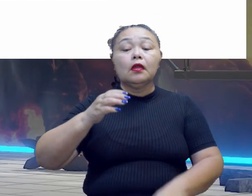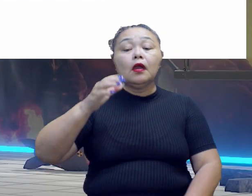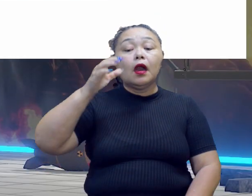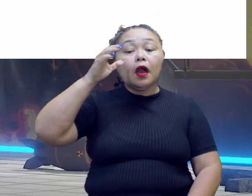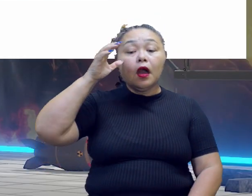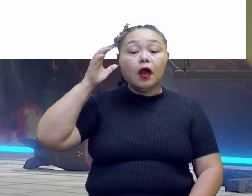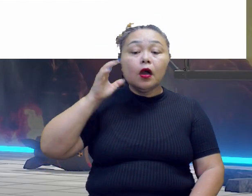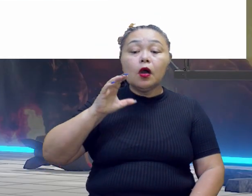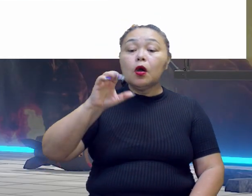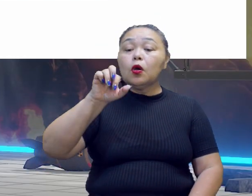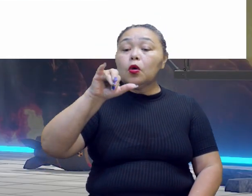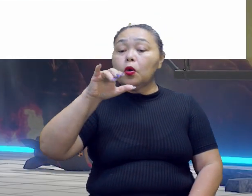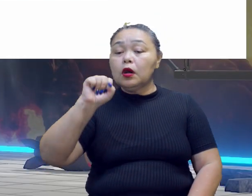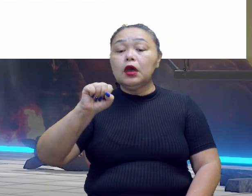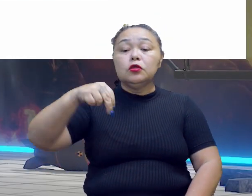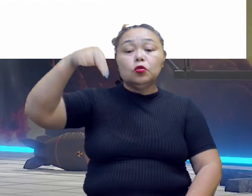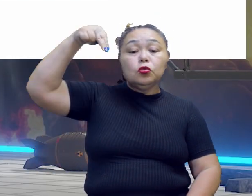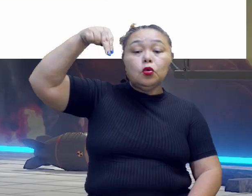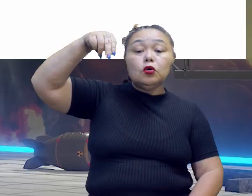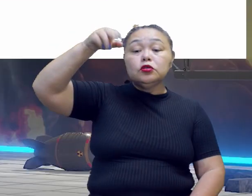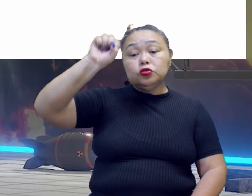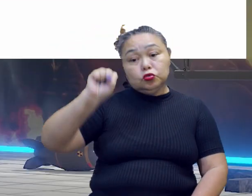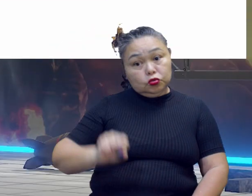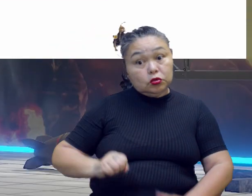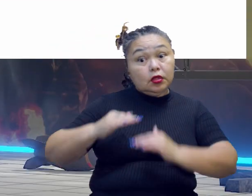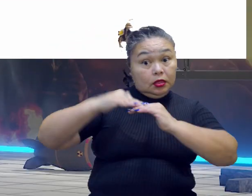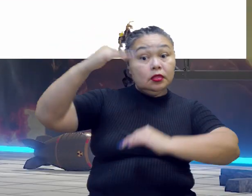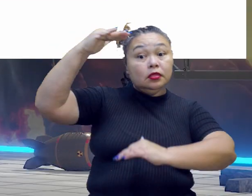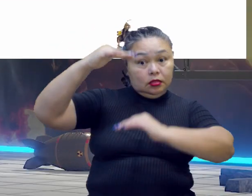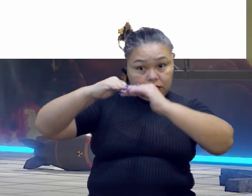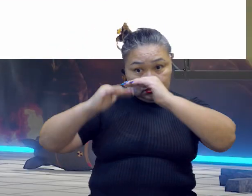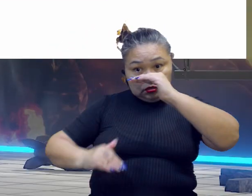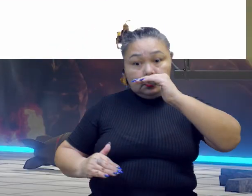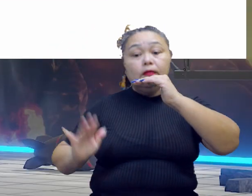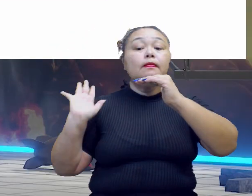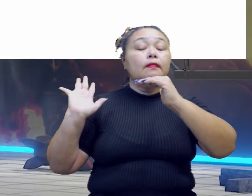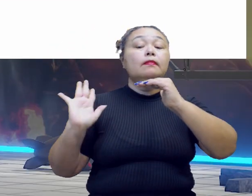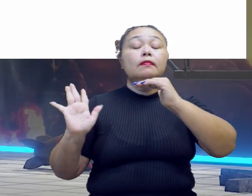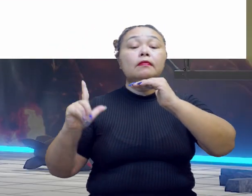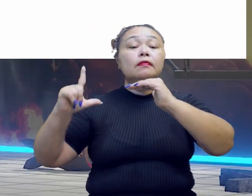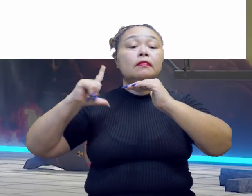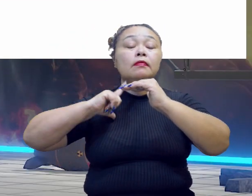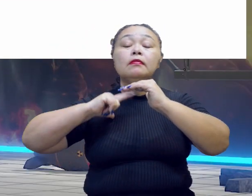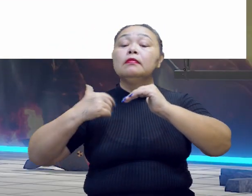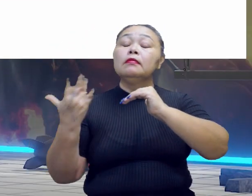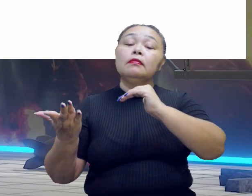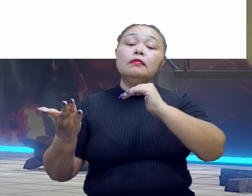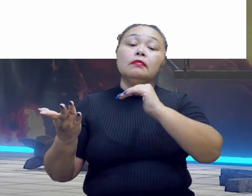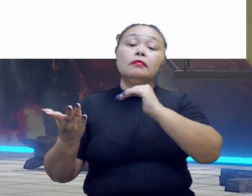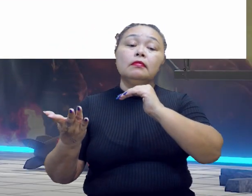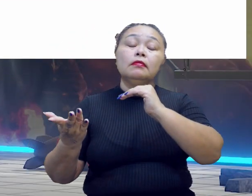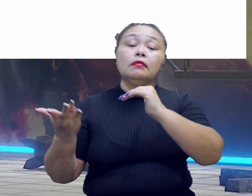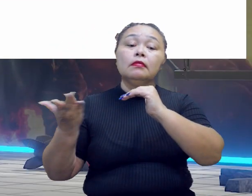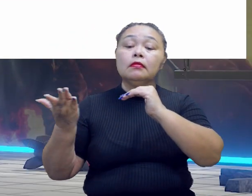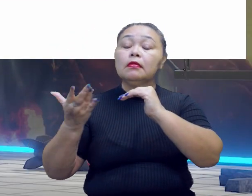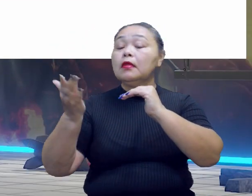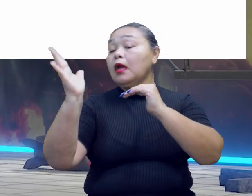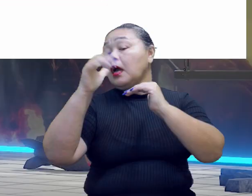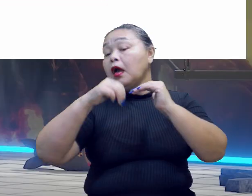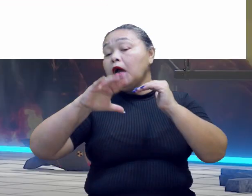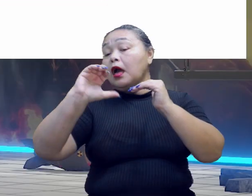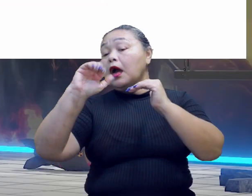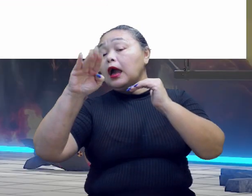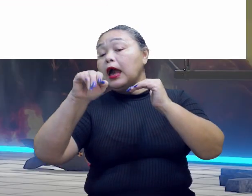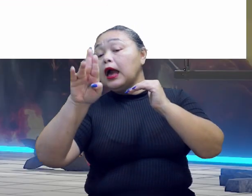dividiu a Coreia do Norte e a Coreia do Sul, que até hoje está dividida. Se nós olharmos Camboja,